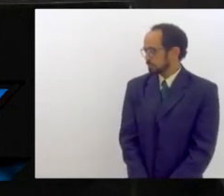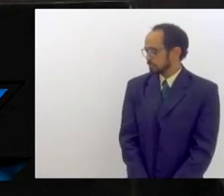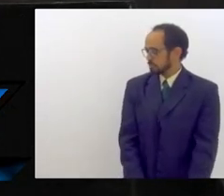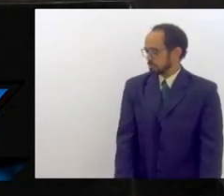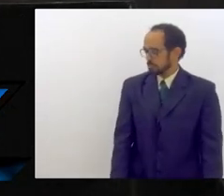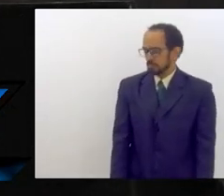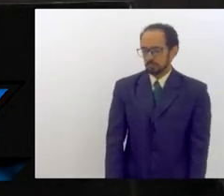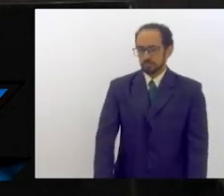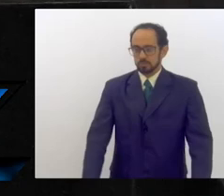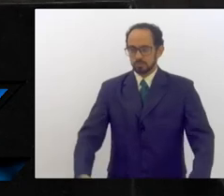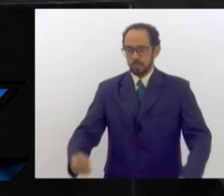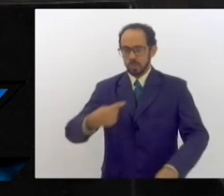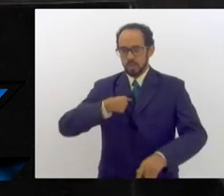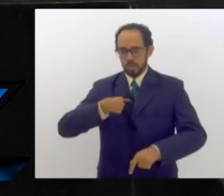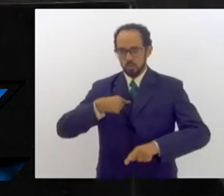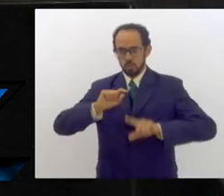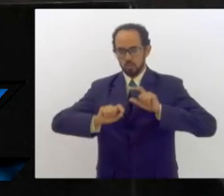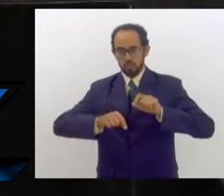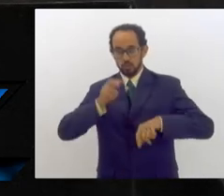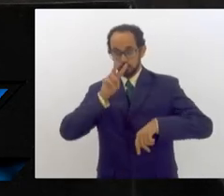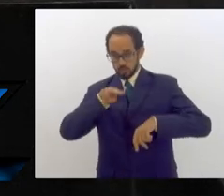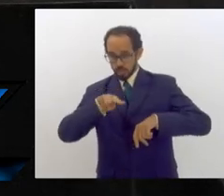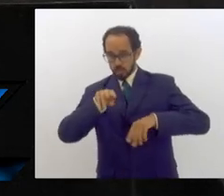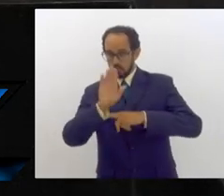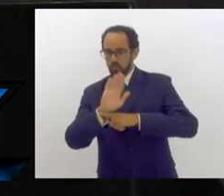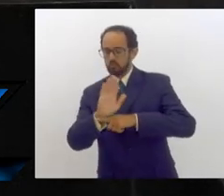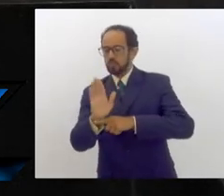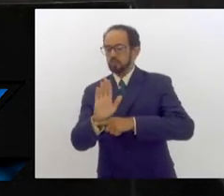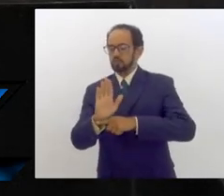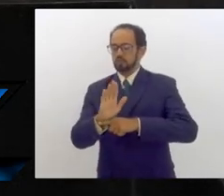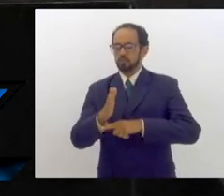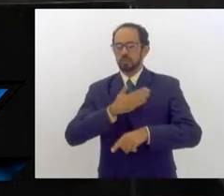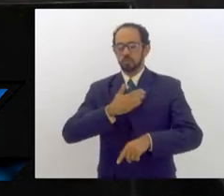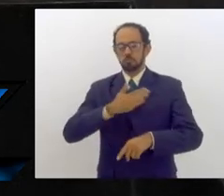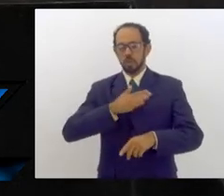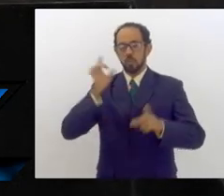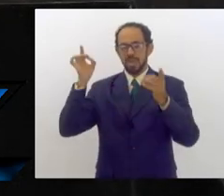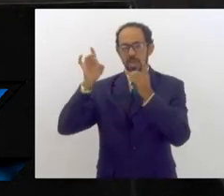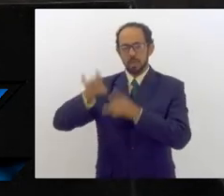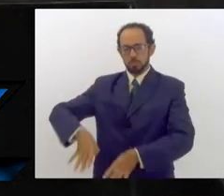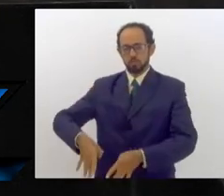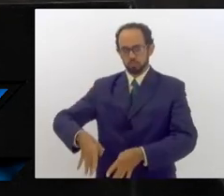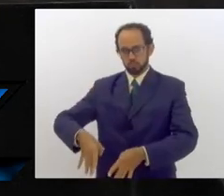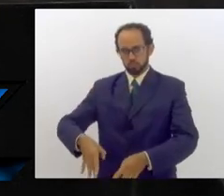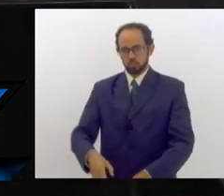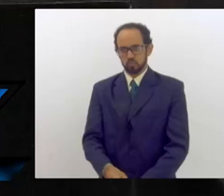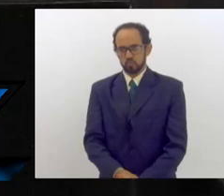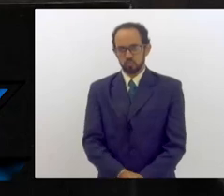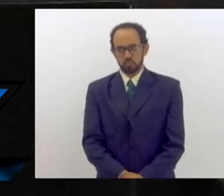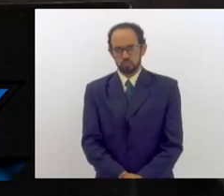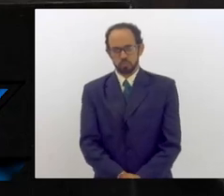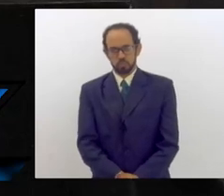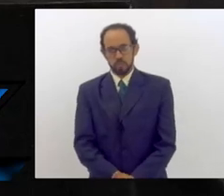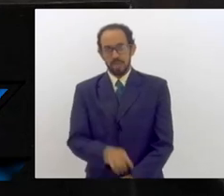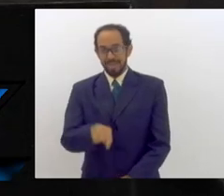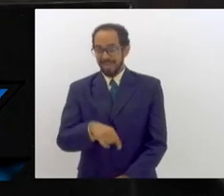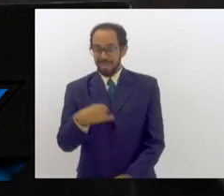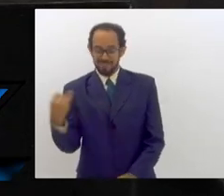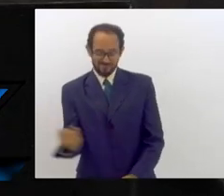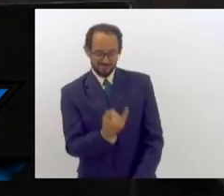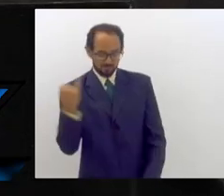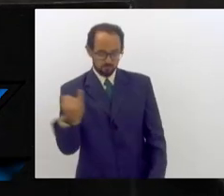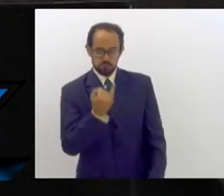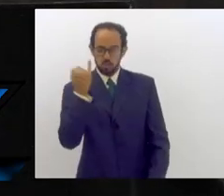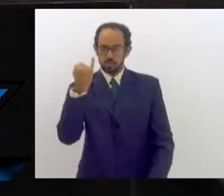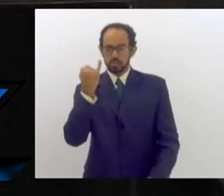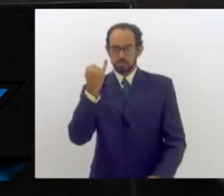eu vi o vídeo e fico aqui o meu repúdio acho fundamental e